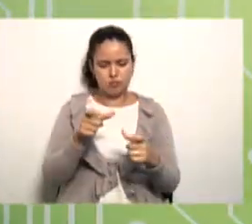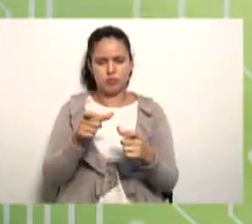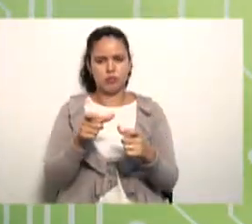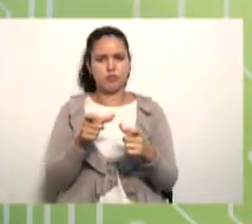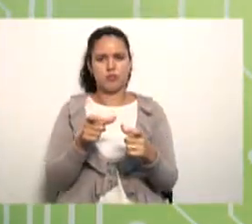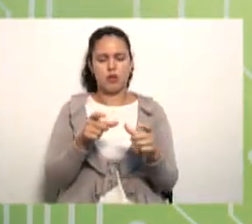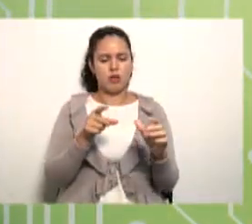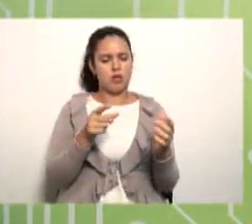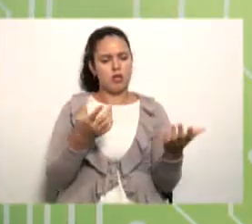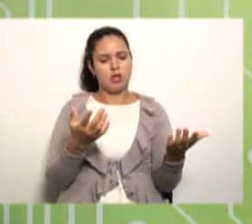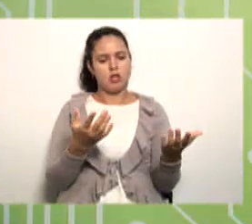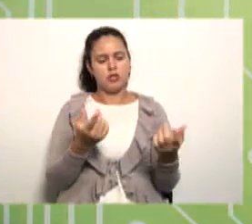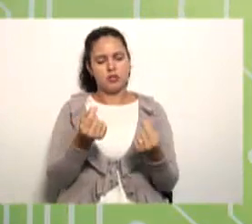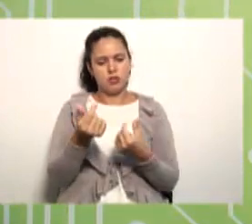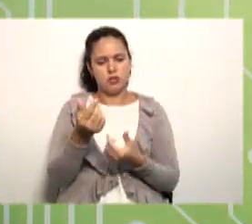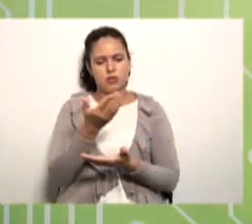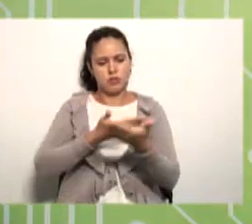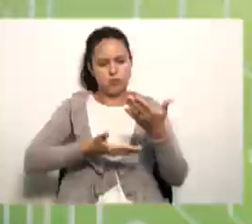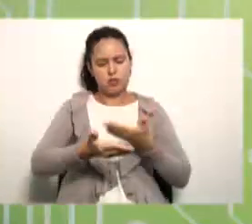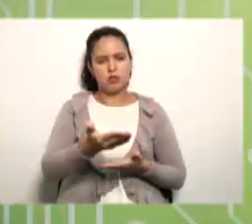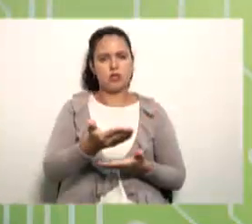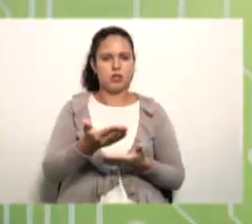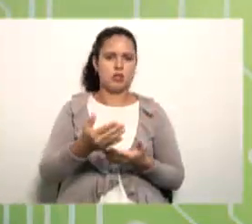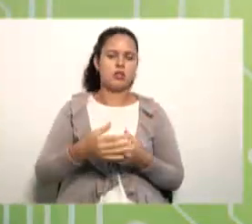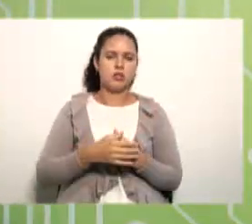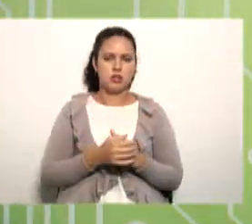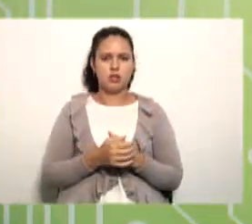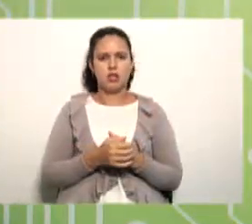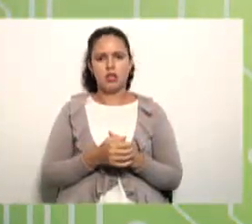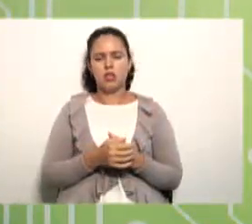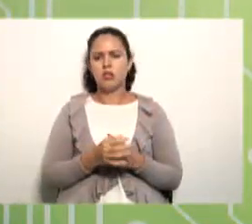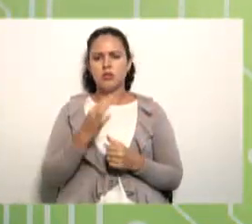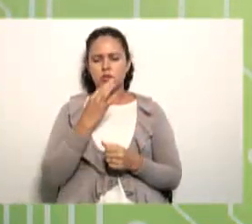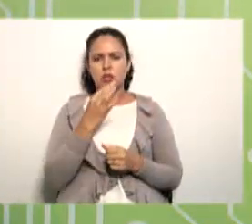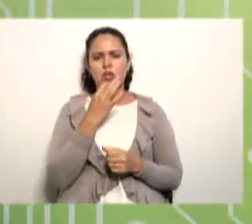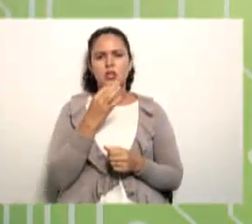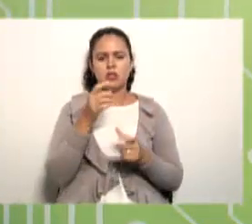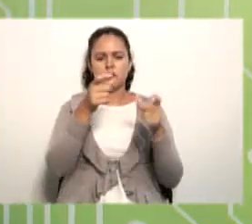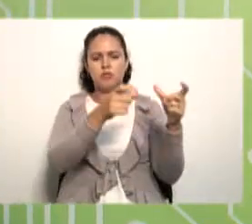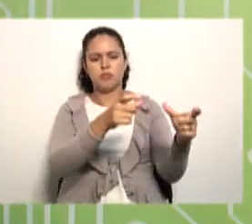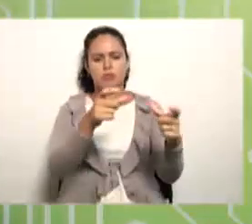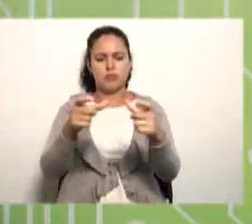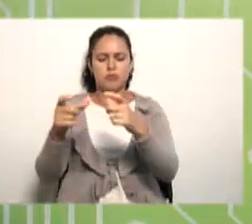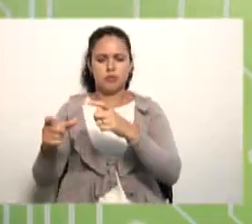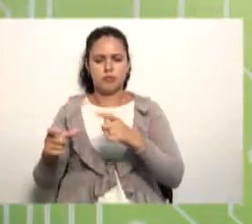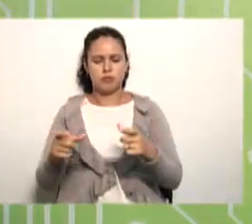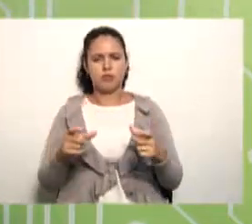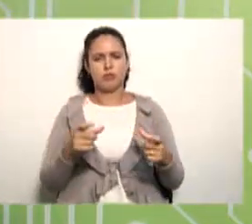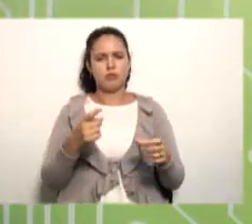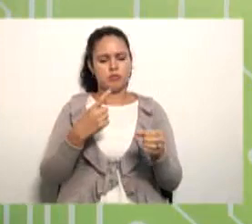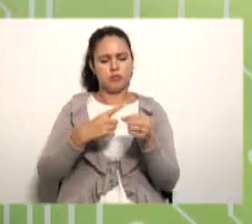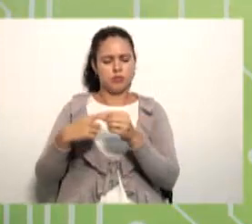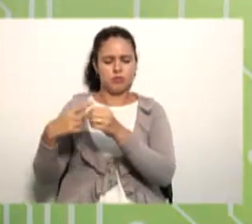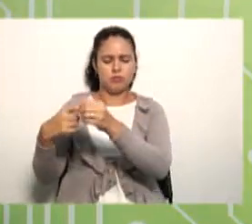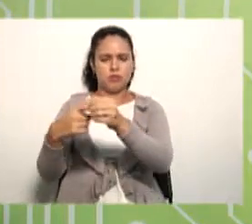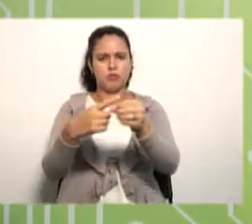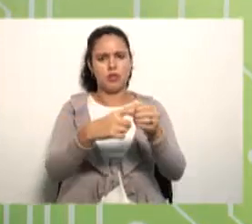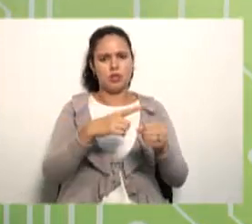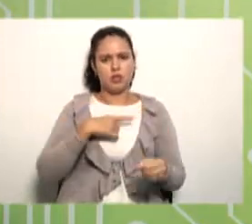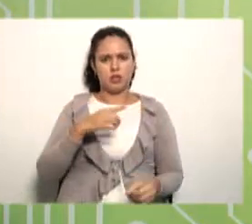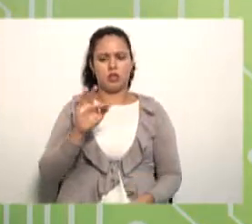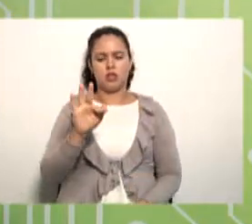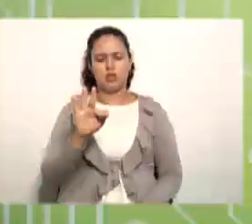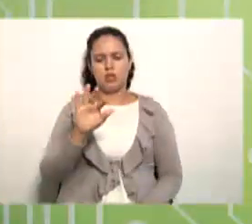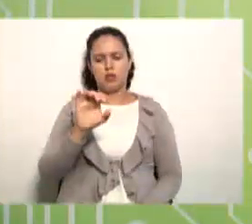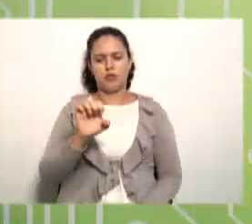melhor. Por exemplo, quando eu falo feira livre, eu quero dizer aquela feira mesmo que a gente tem nas cidades, assim, onde compra peixe, compra